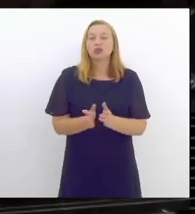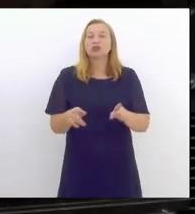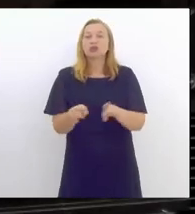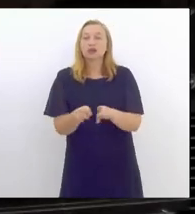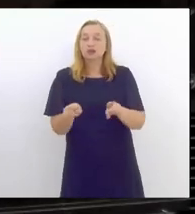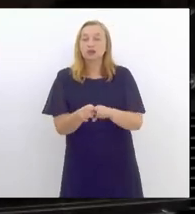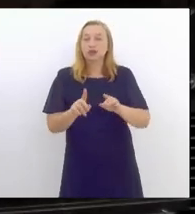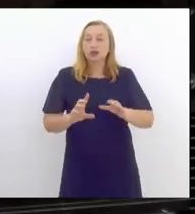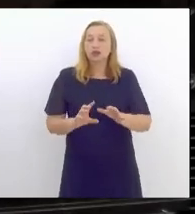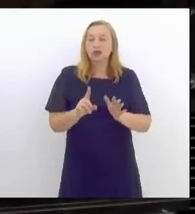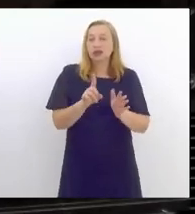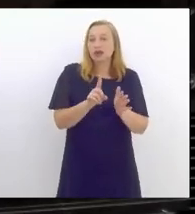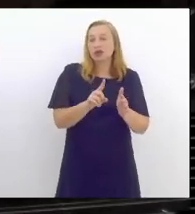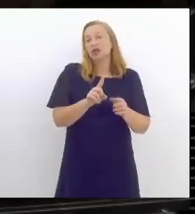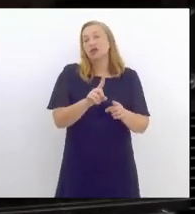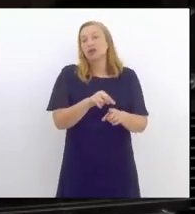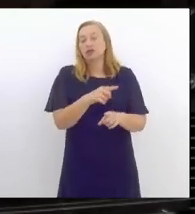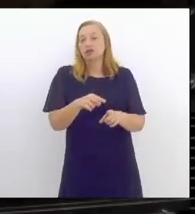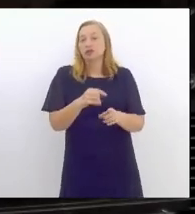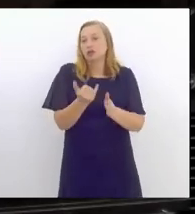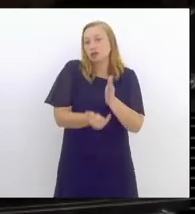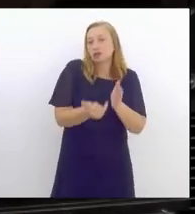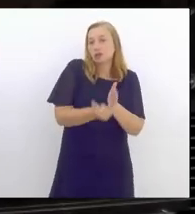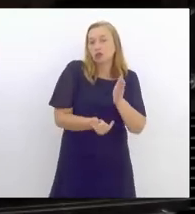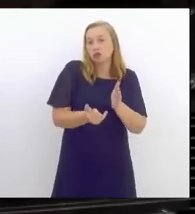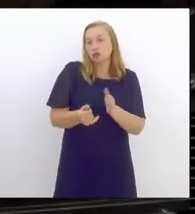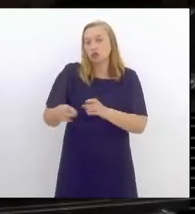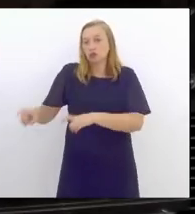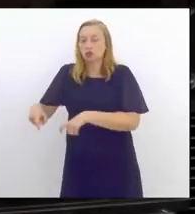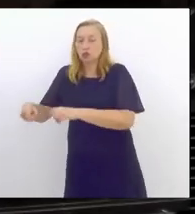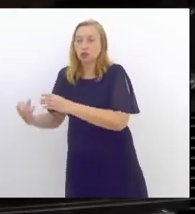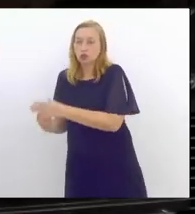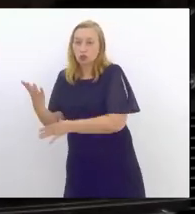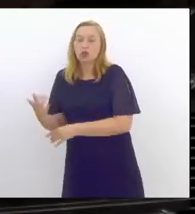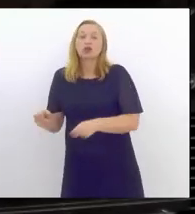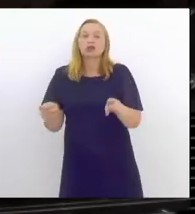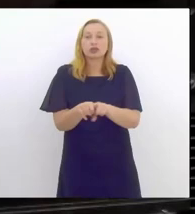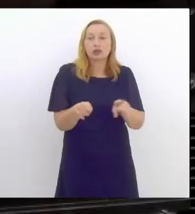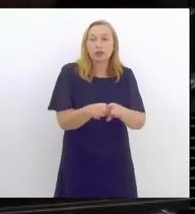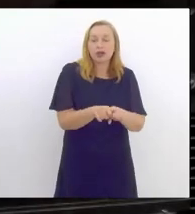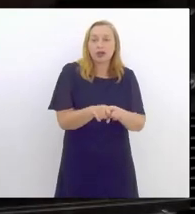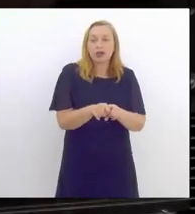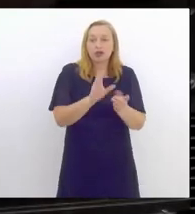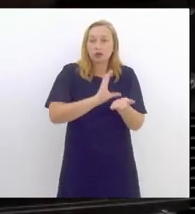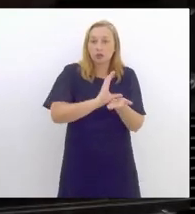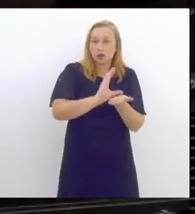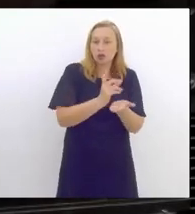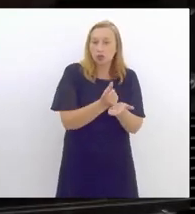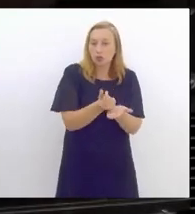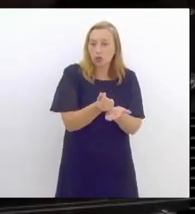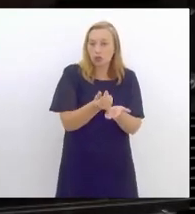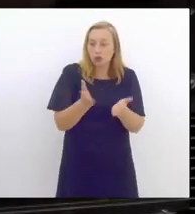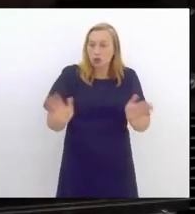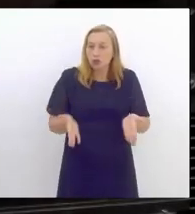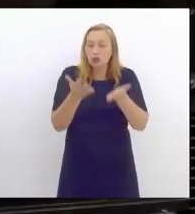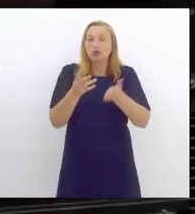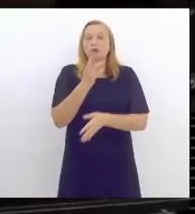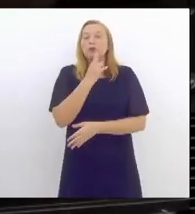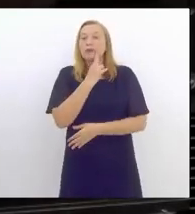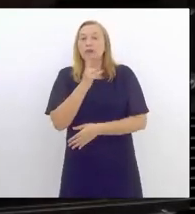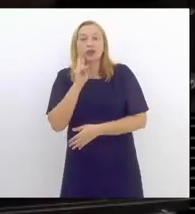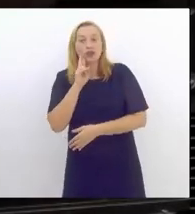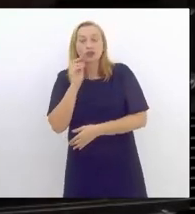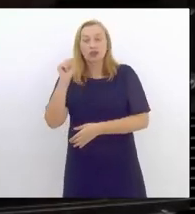do imposto para o produtor rural. Também regulamentamos benefícios para estimular o setor de bares e restaurantes